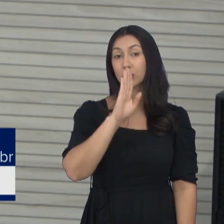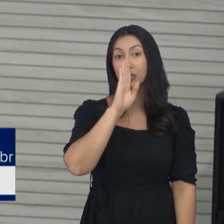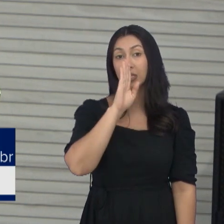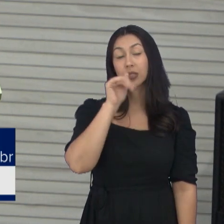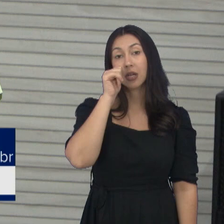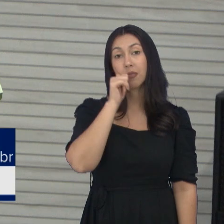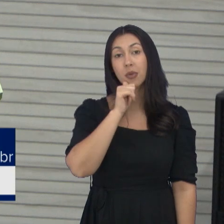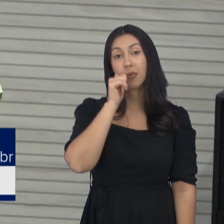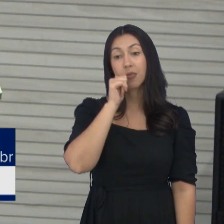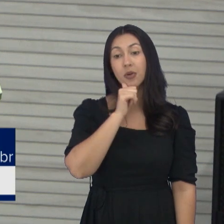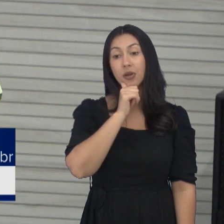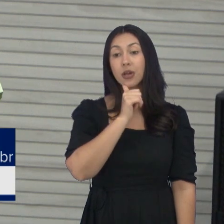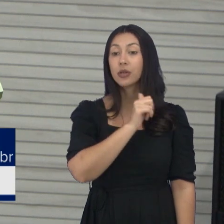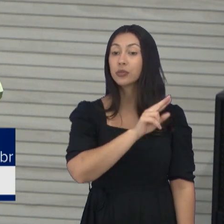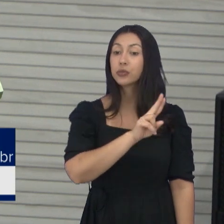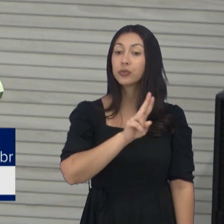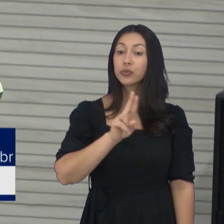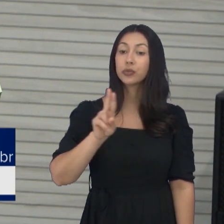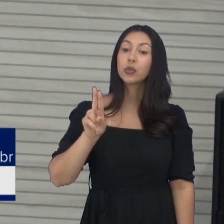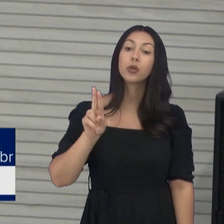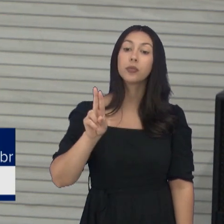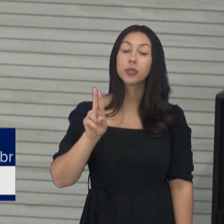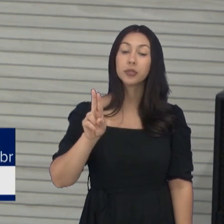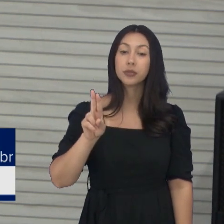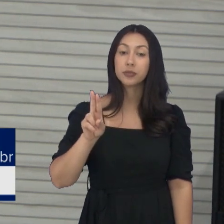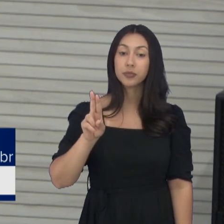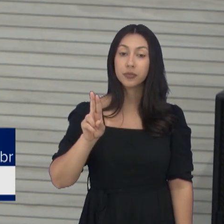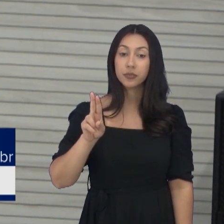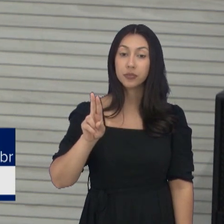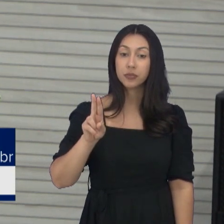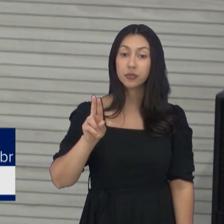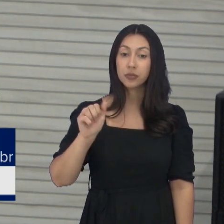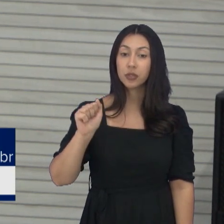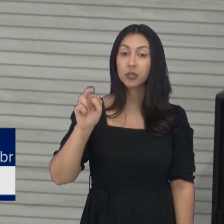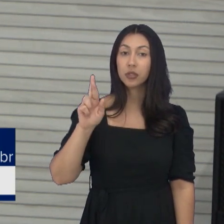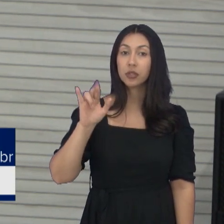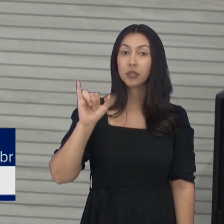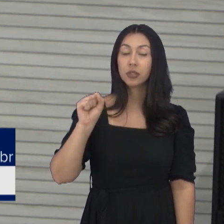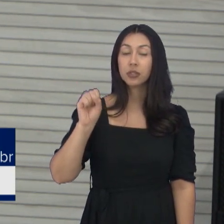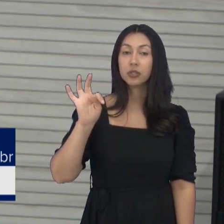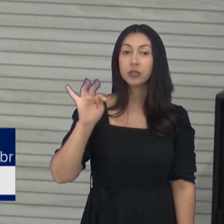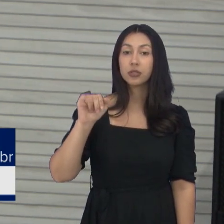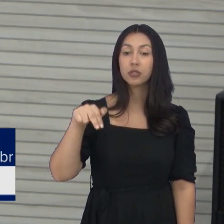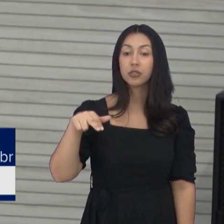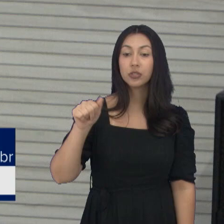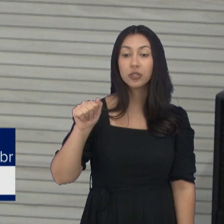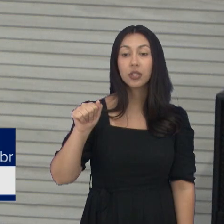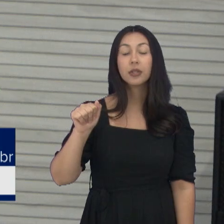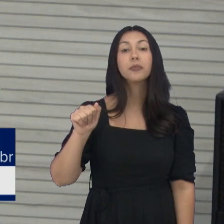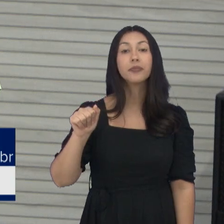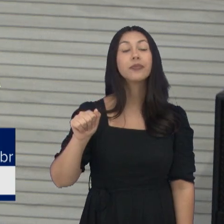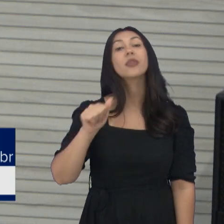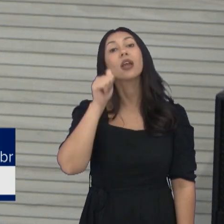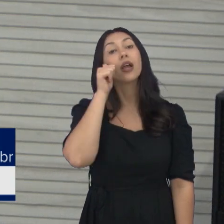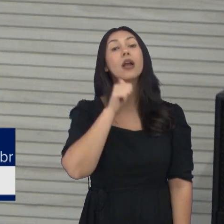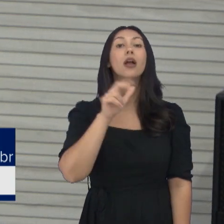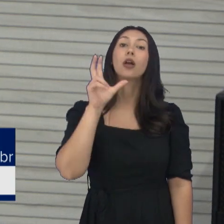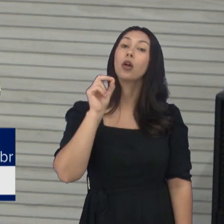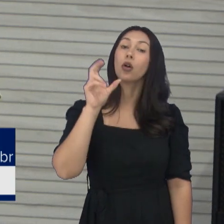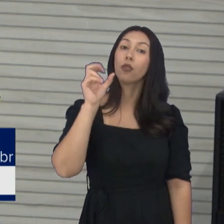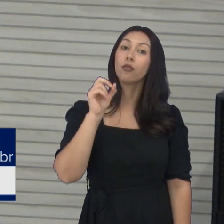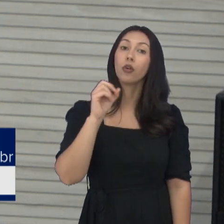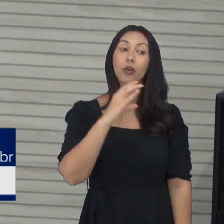a senhora, pelo passamento também da senhora Aristina Alves de Lima, que é a avó do Carlos